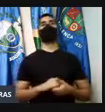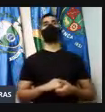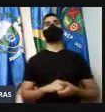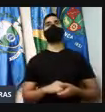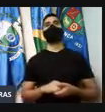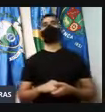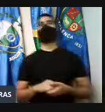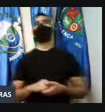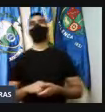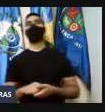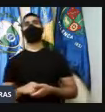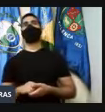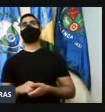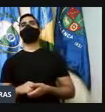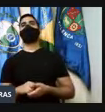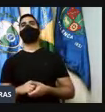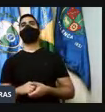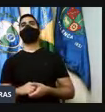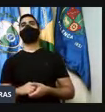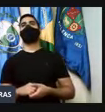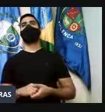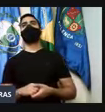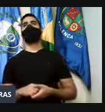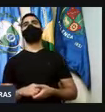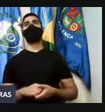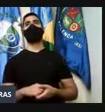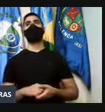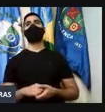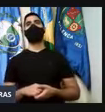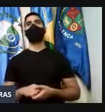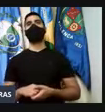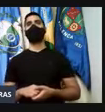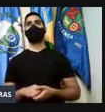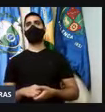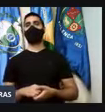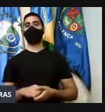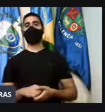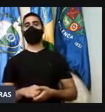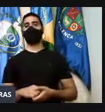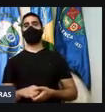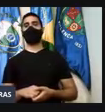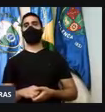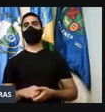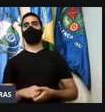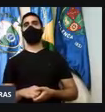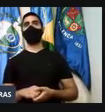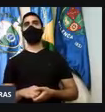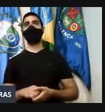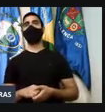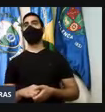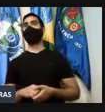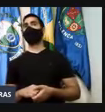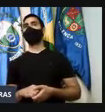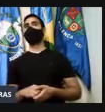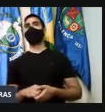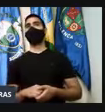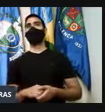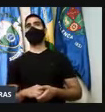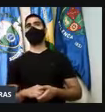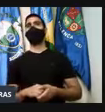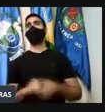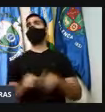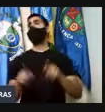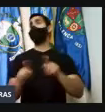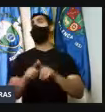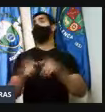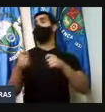eu não posso deixar aqui de colocar dessa luta